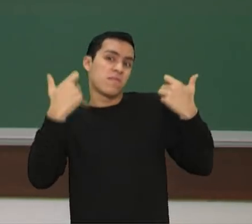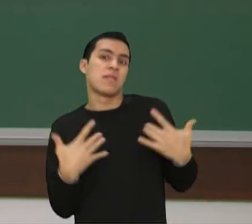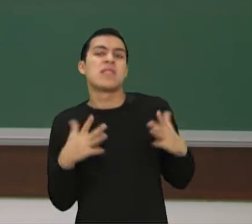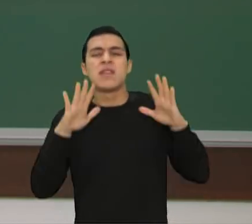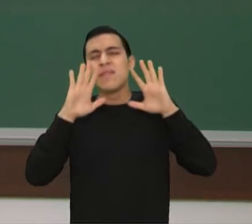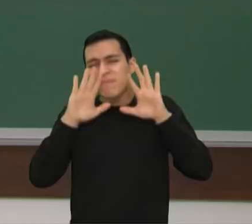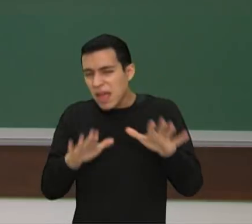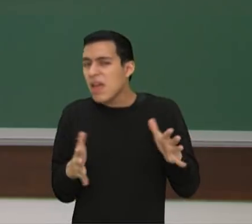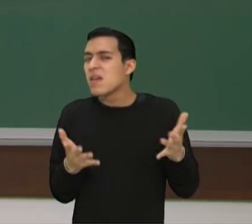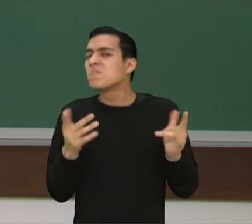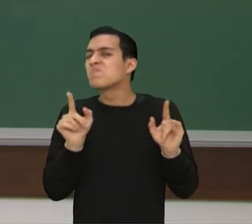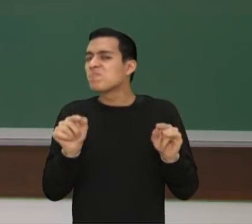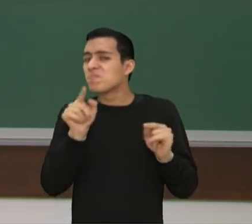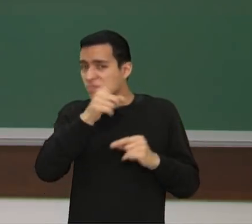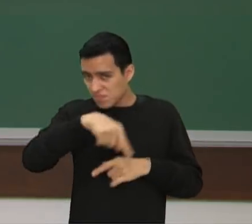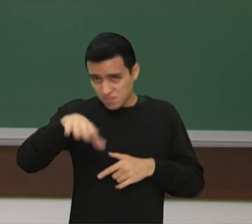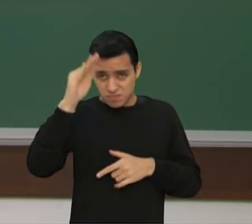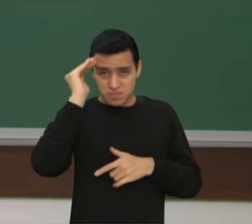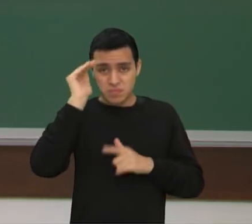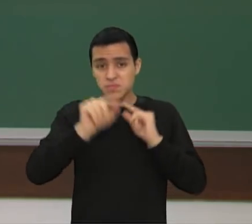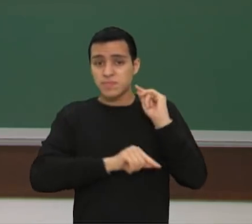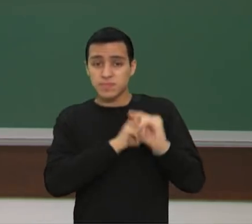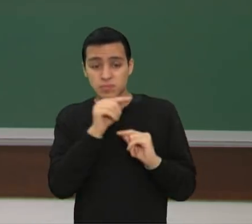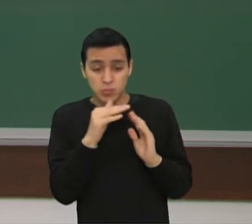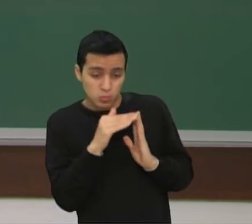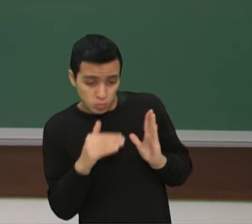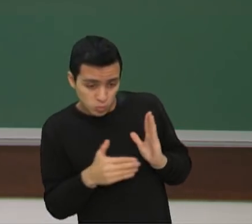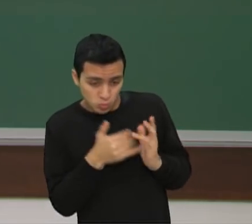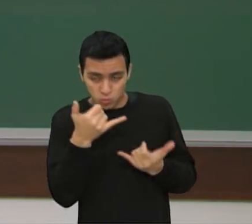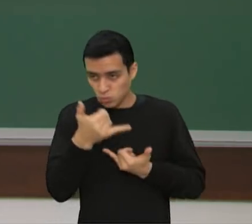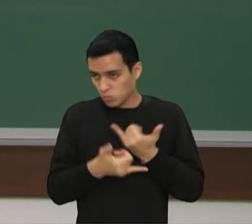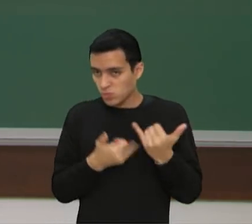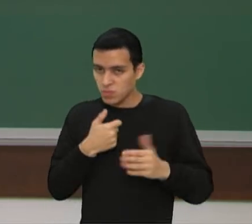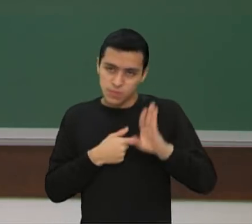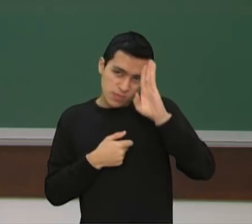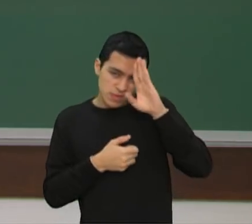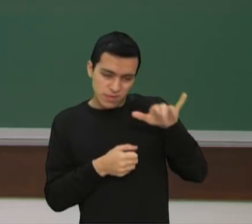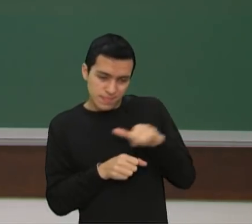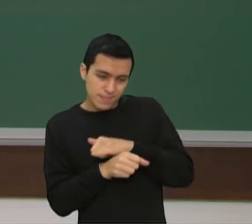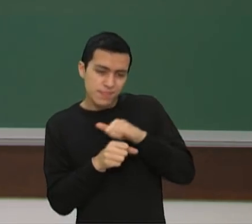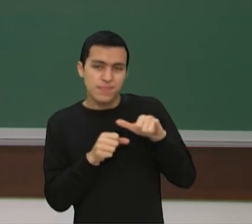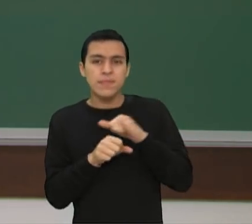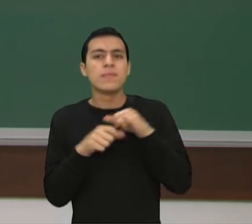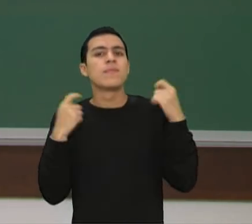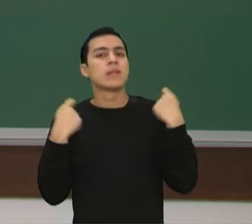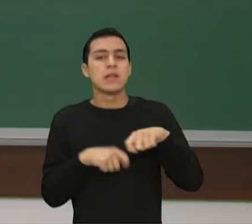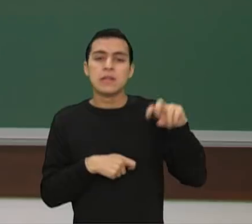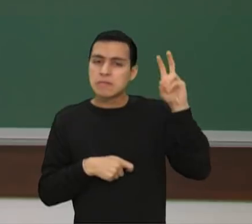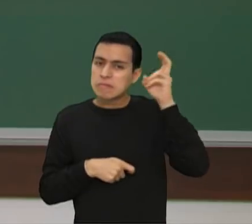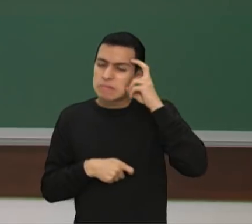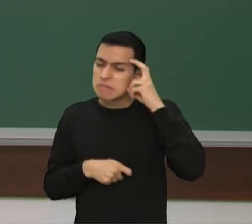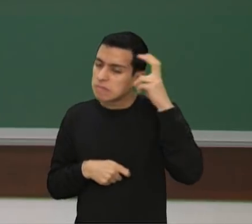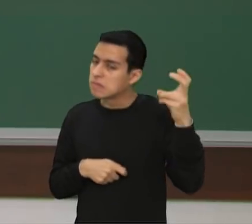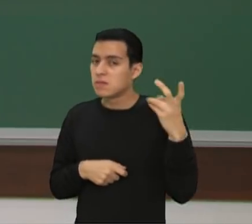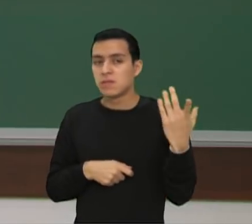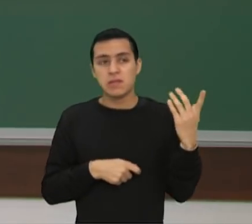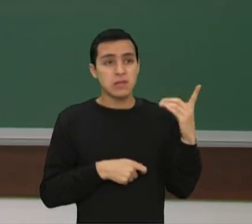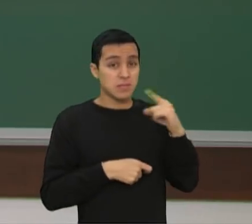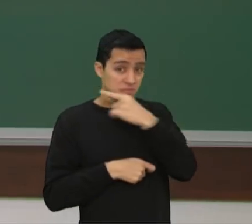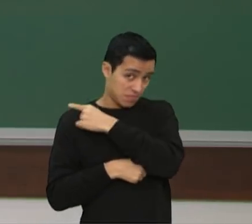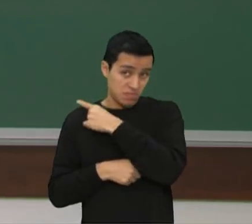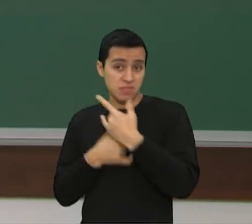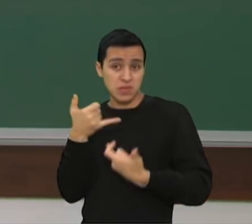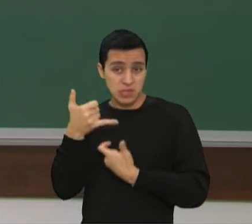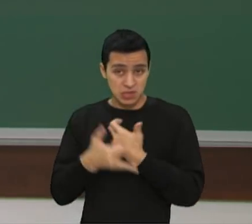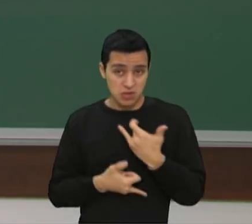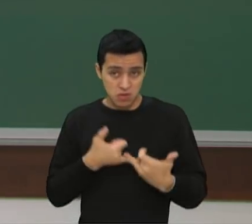quero que vocês entendam o seguinte, que todo jogo, principalmente de estratégia, a gente vai ter que usar o intelecto. Então, um jogo da onça.